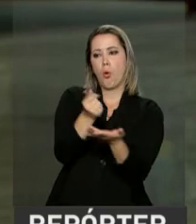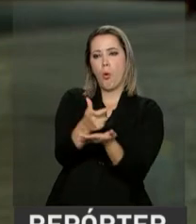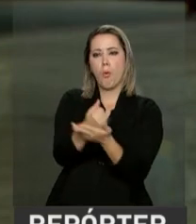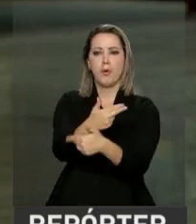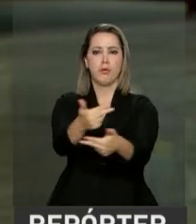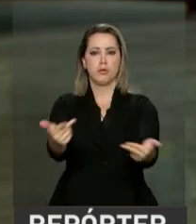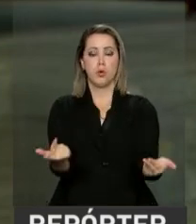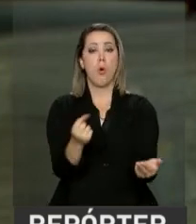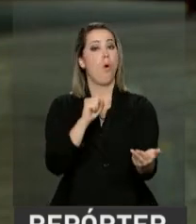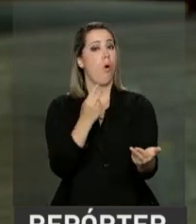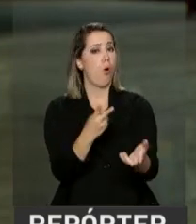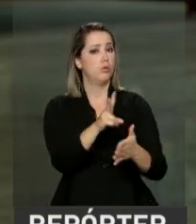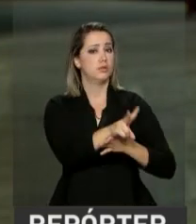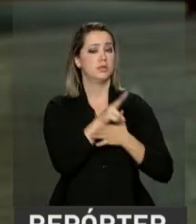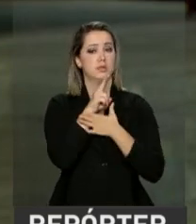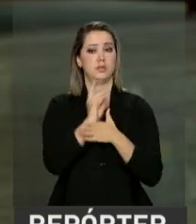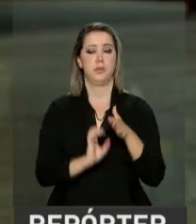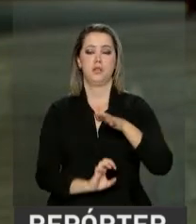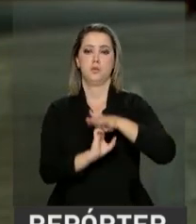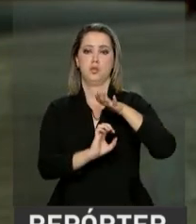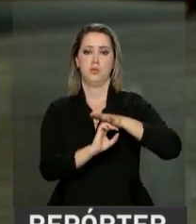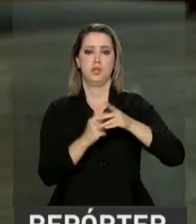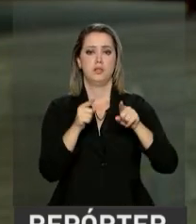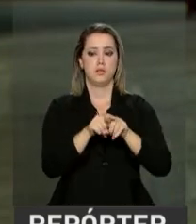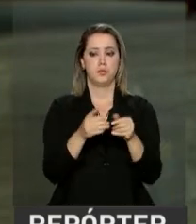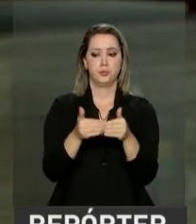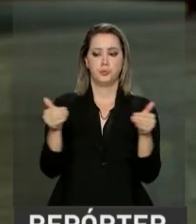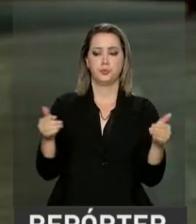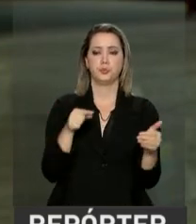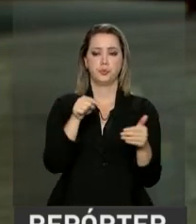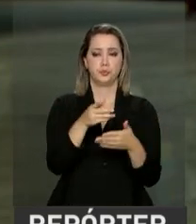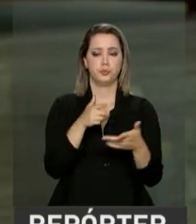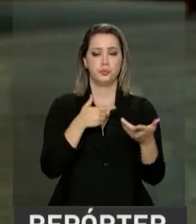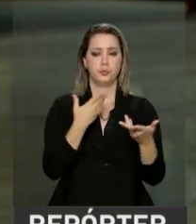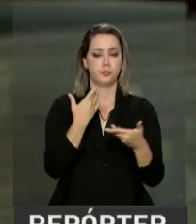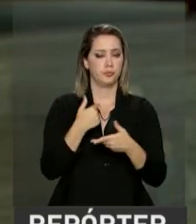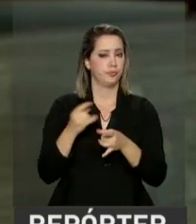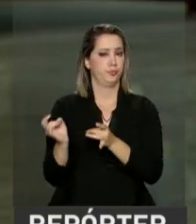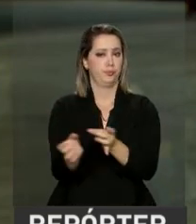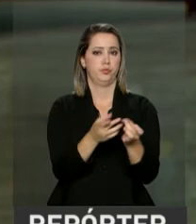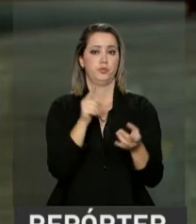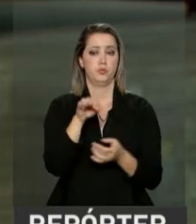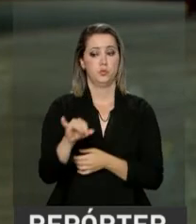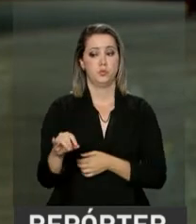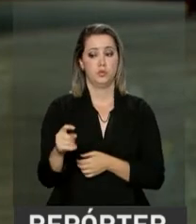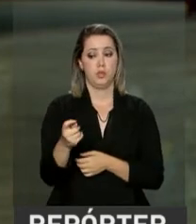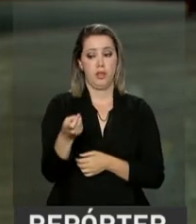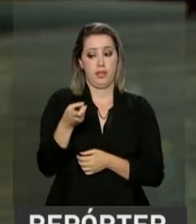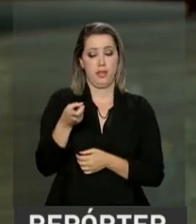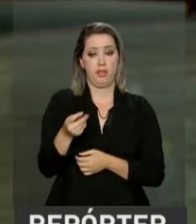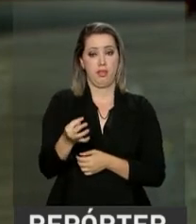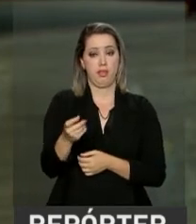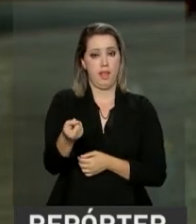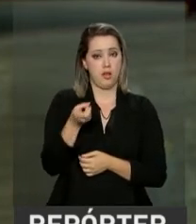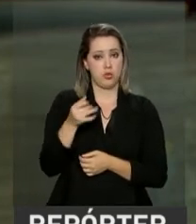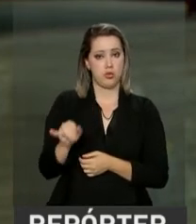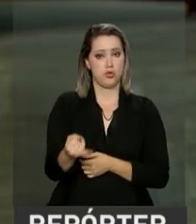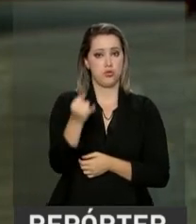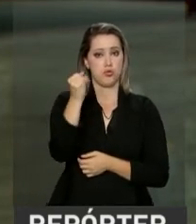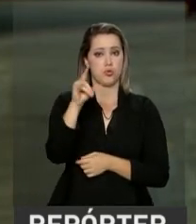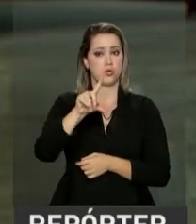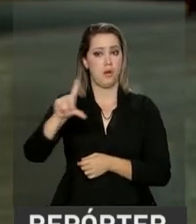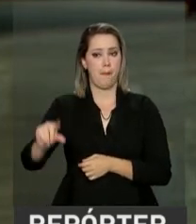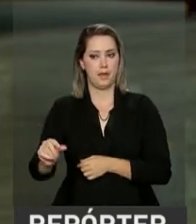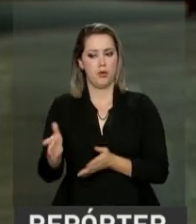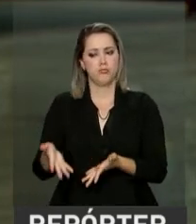em empréstimos feitos por empresas para ampliar os negócios. É por isso que juros menores tendem a